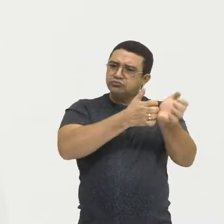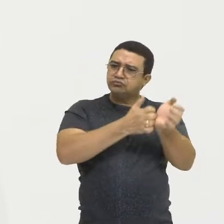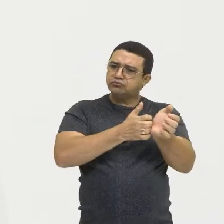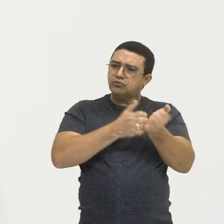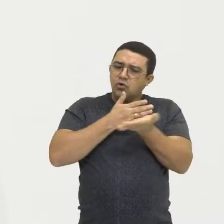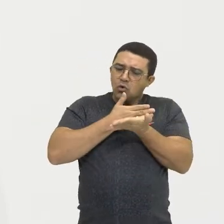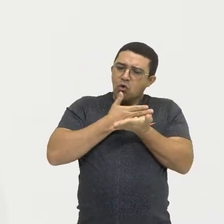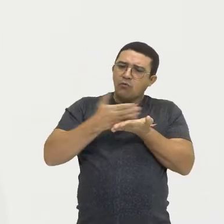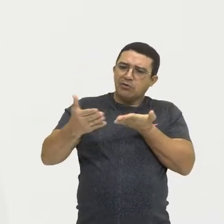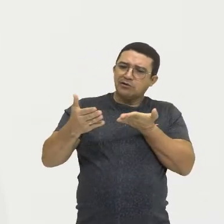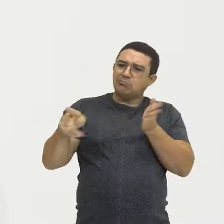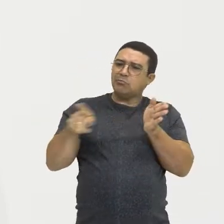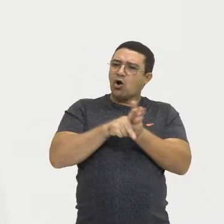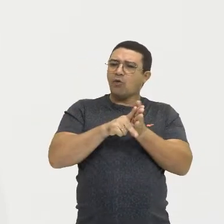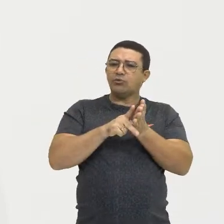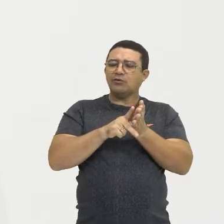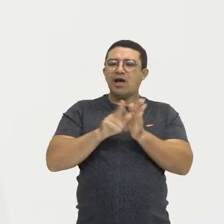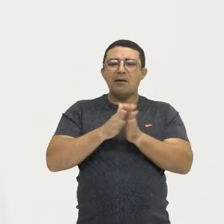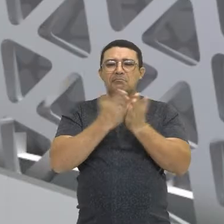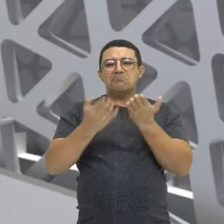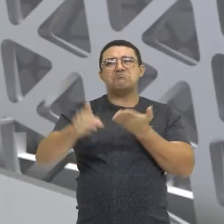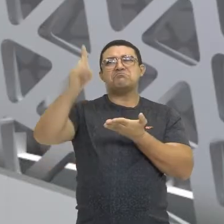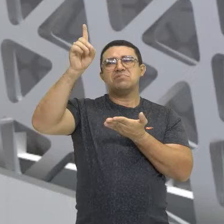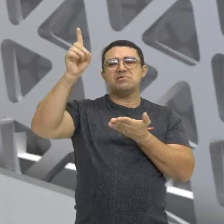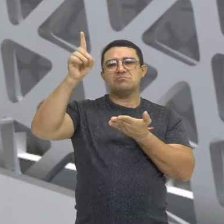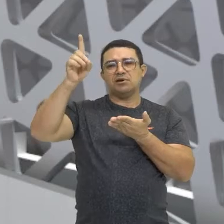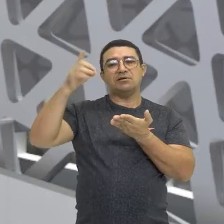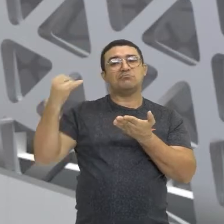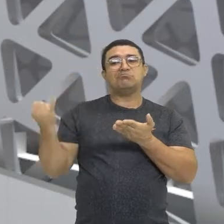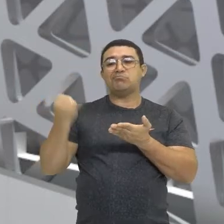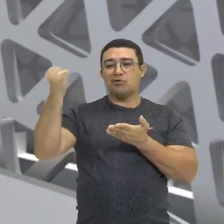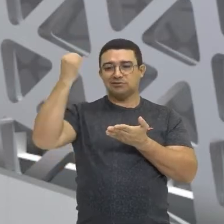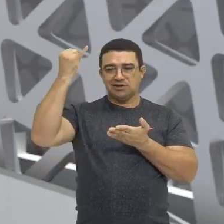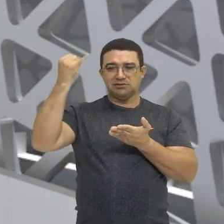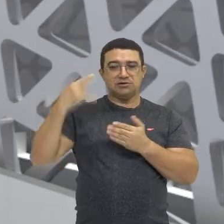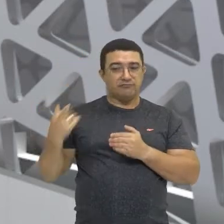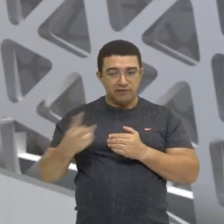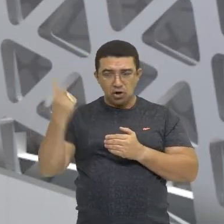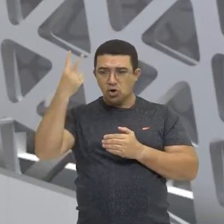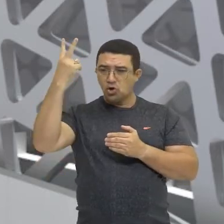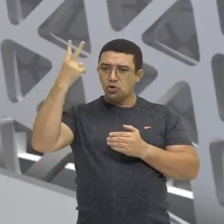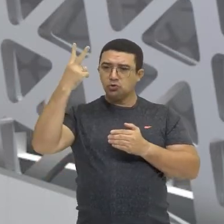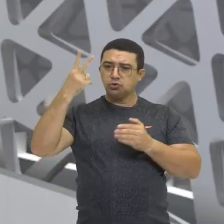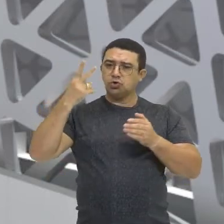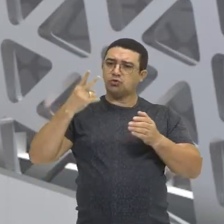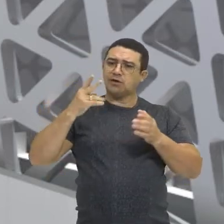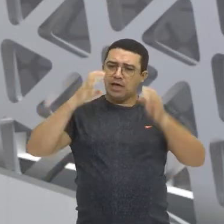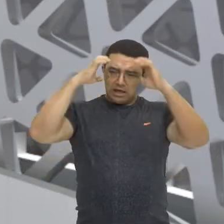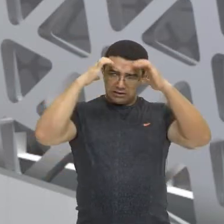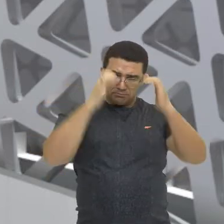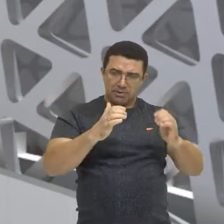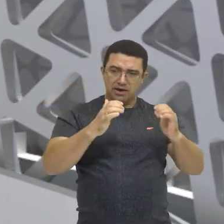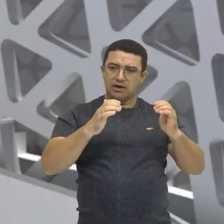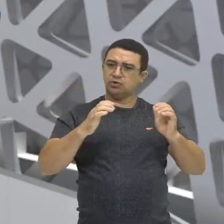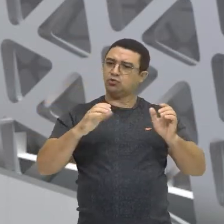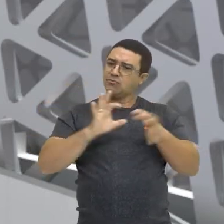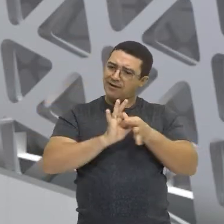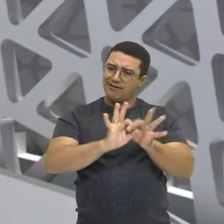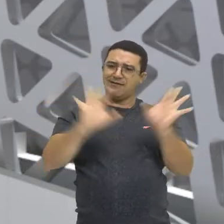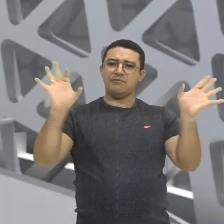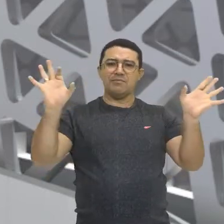princípios cristãos, princípios bíblicos, fundamentado o valor da honra, da liberdade, né?